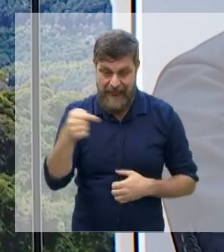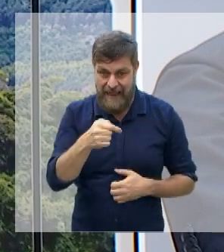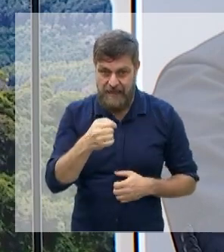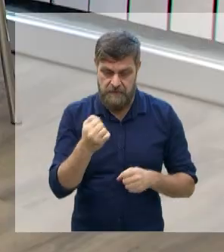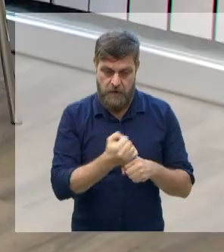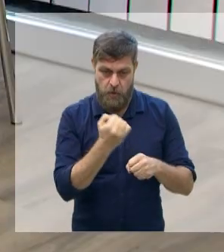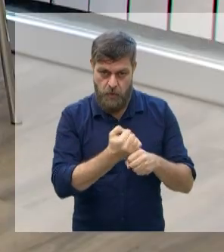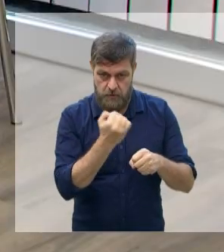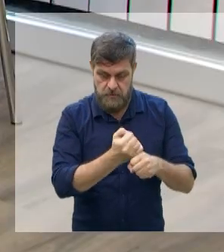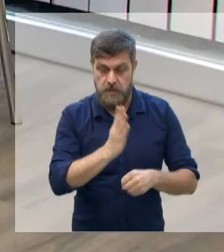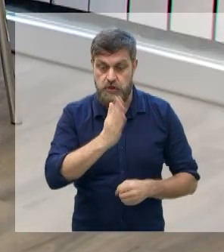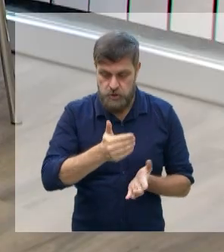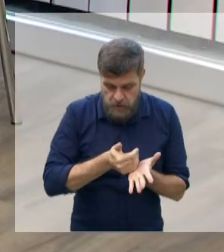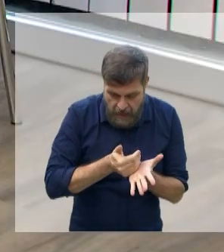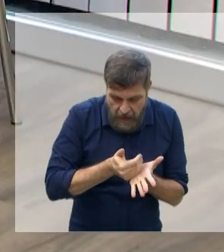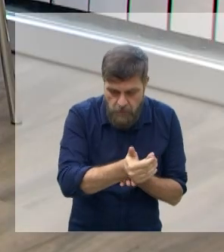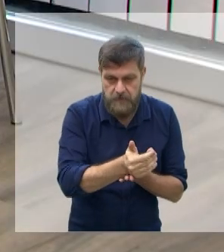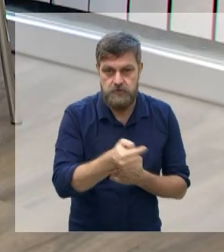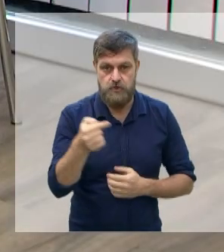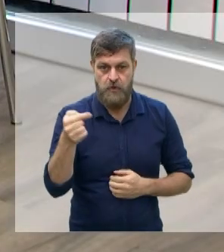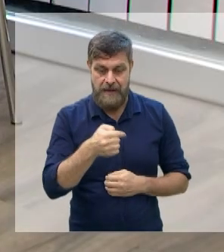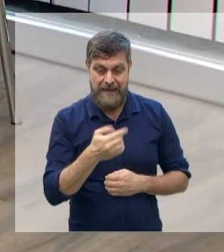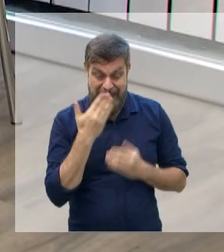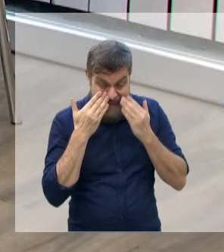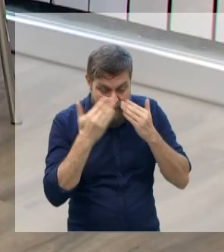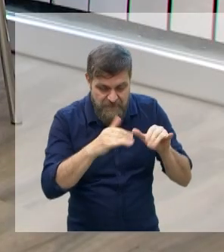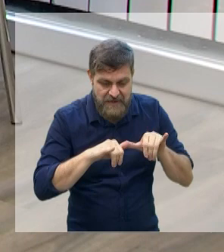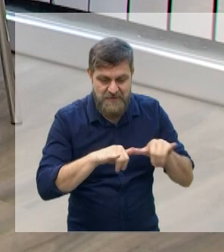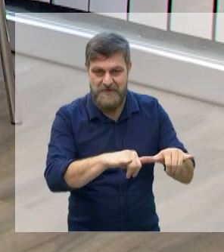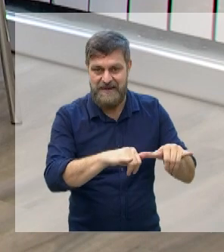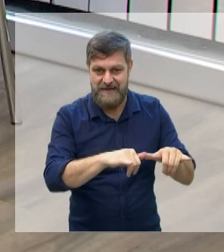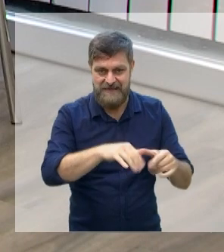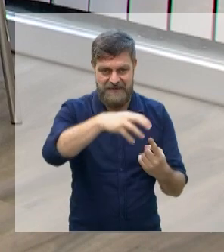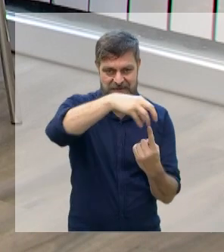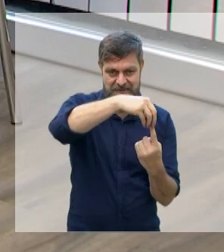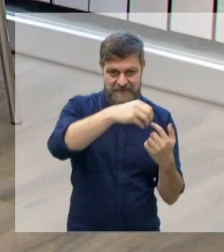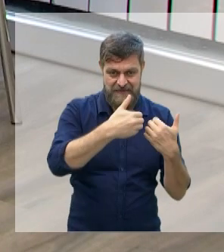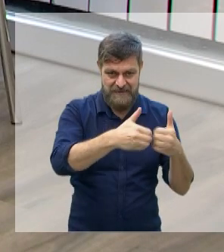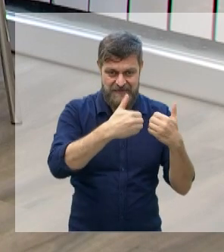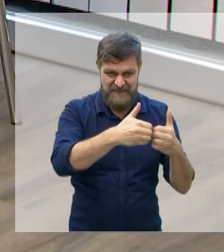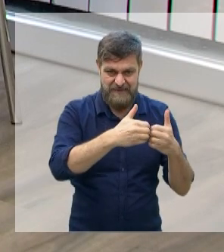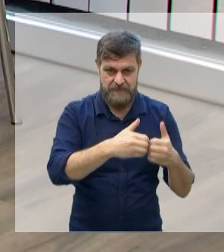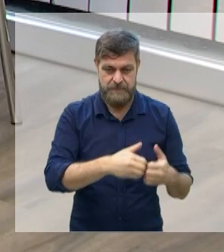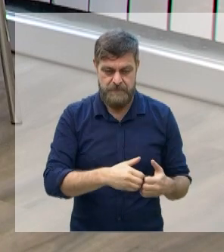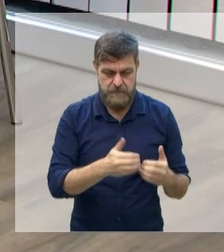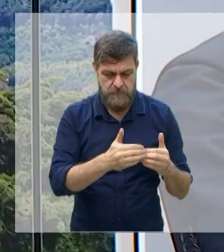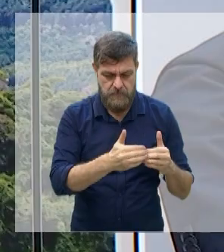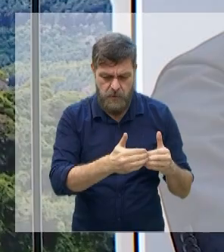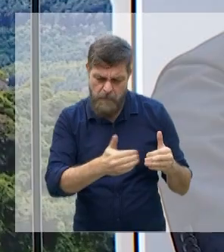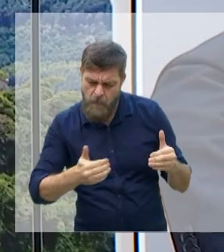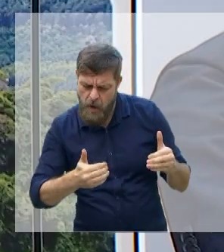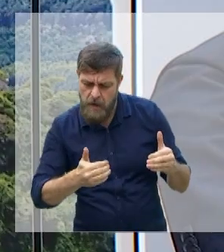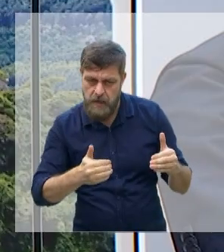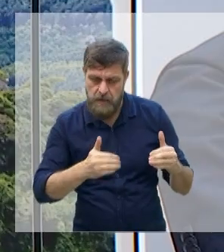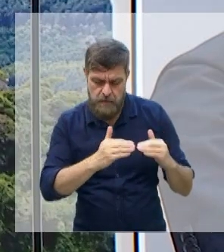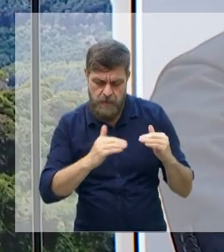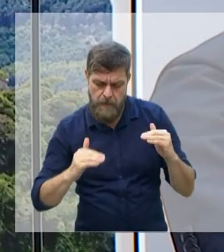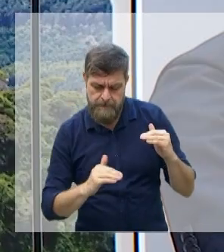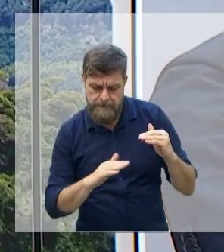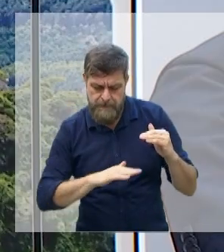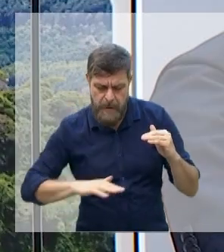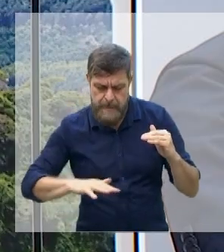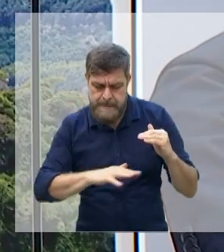construir já está em obras já começaram as obras um novo terminal um pouquinho mais para baixo que ali naquela